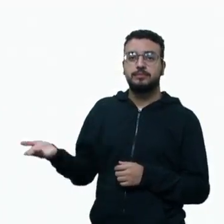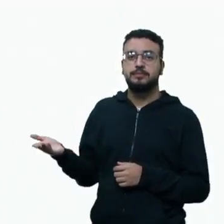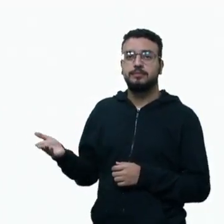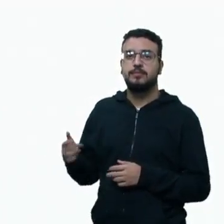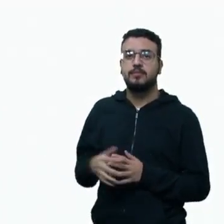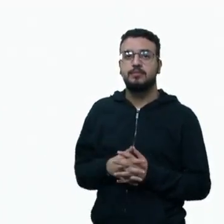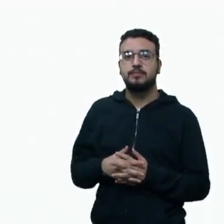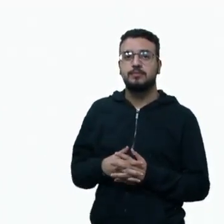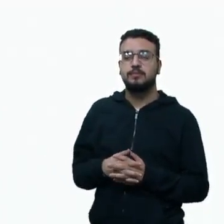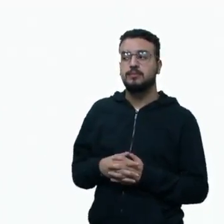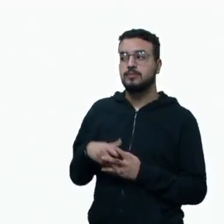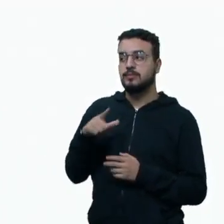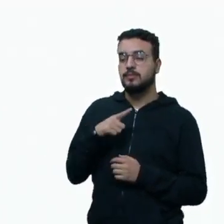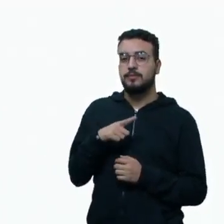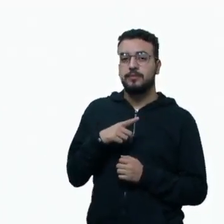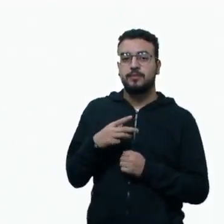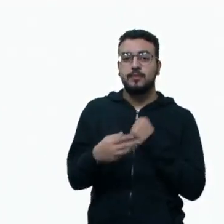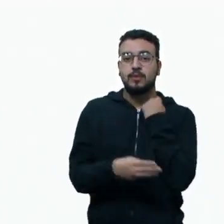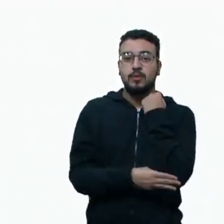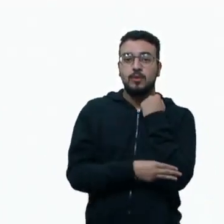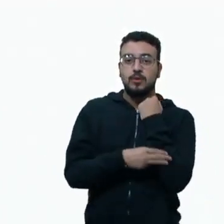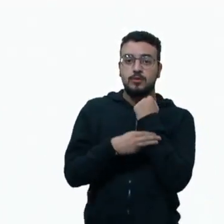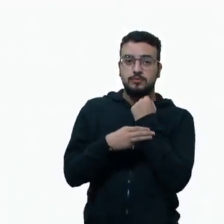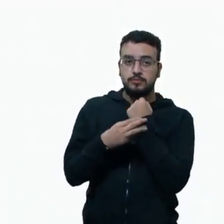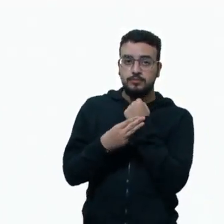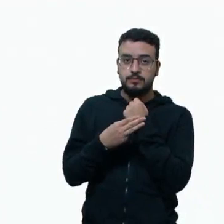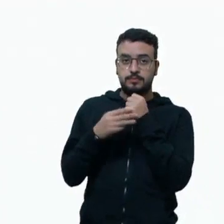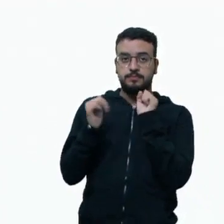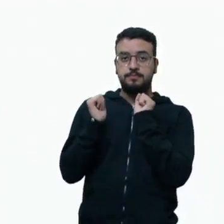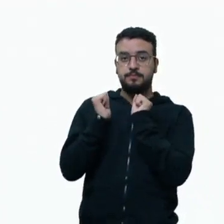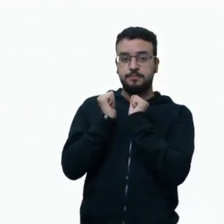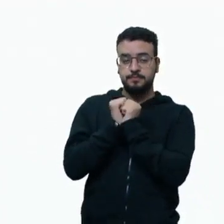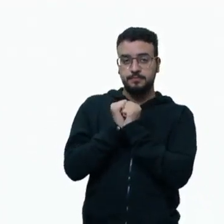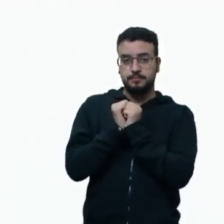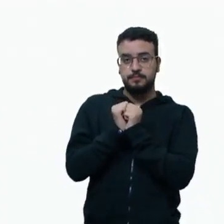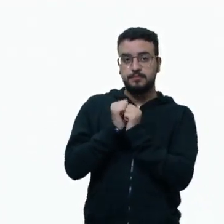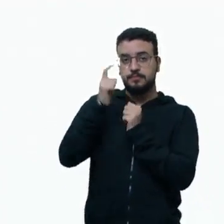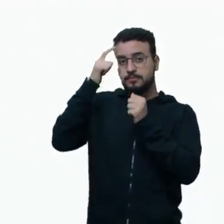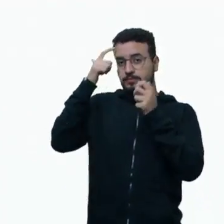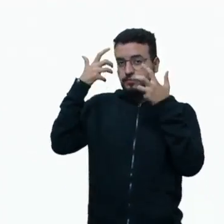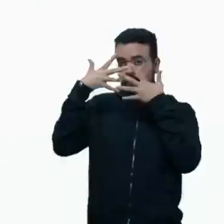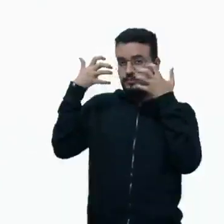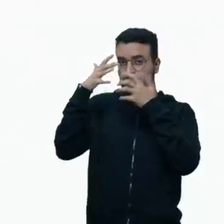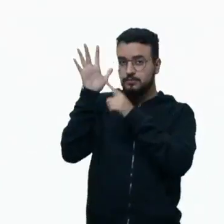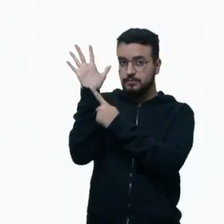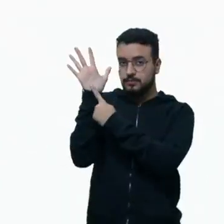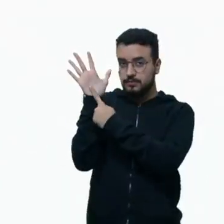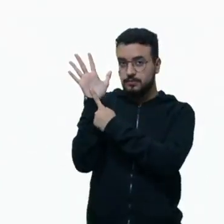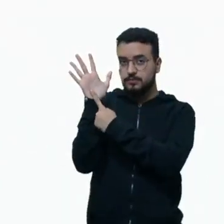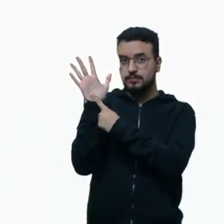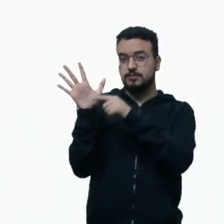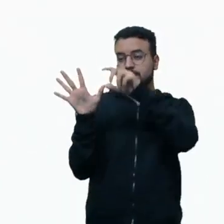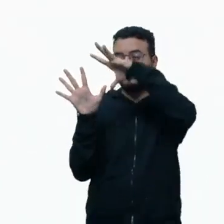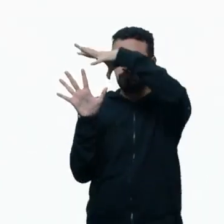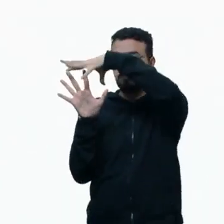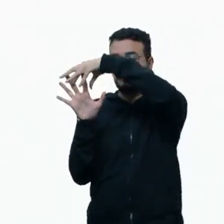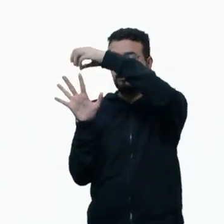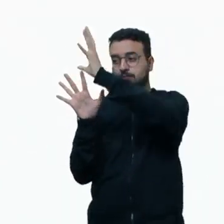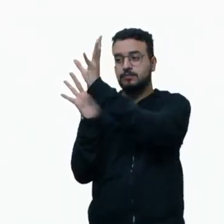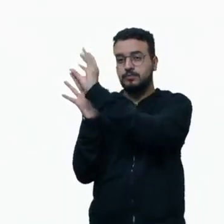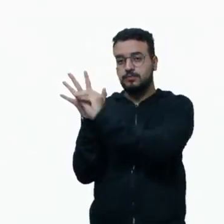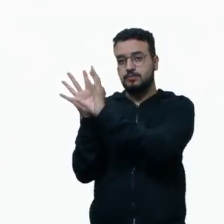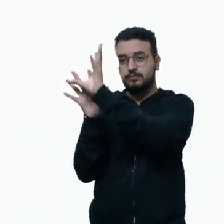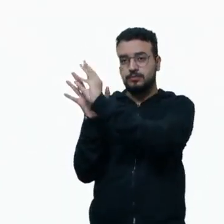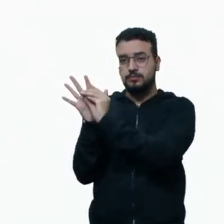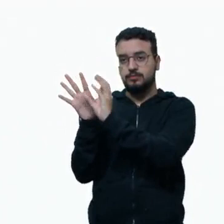estão vendo. Eu tenho um músculo e eu tenho aqui uma célula nervosa. Aí eu tenho dendritos, que são captadores de sinais, axônios que vão transmitir